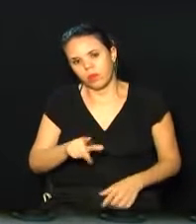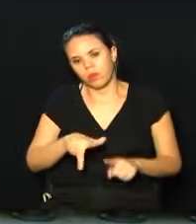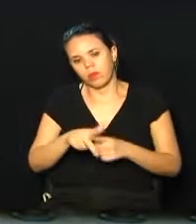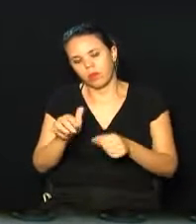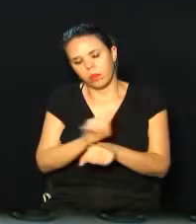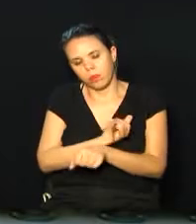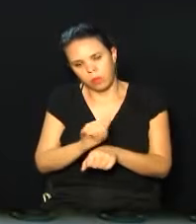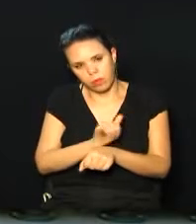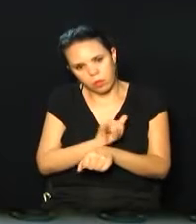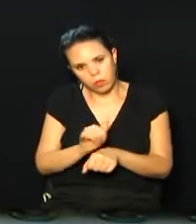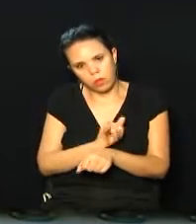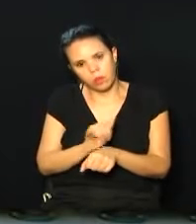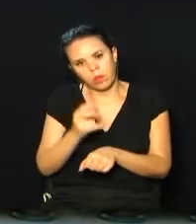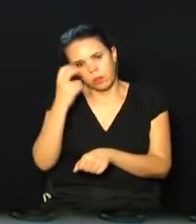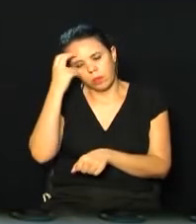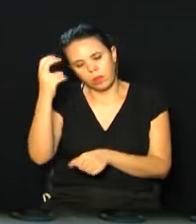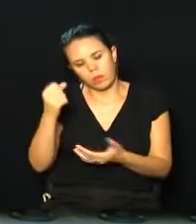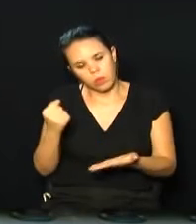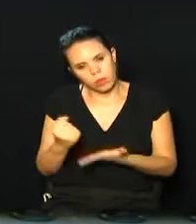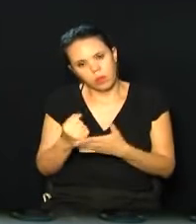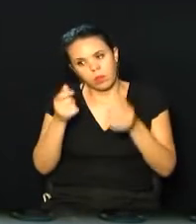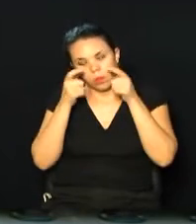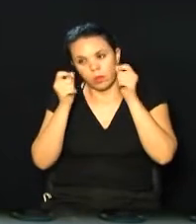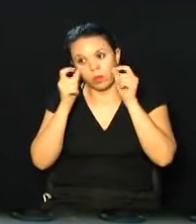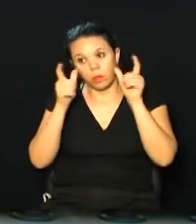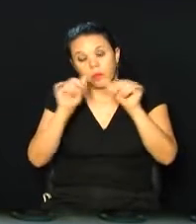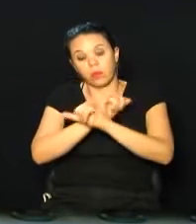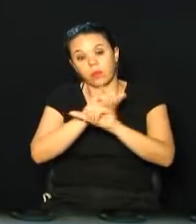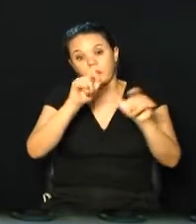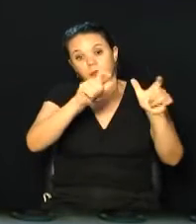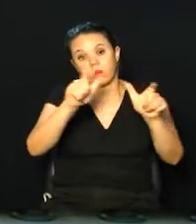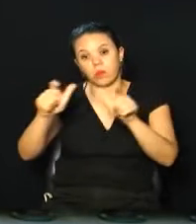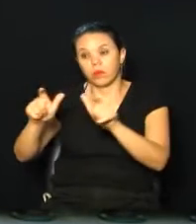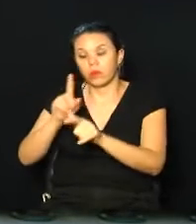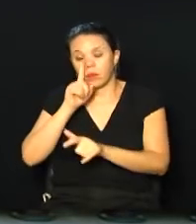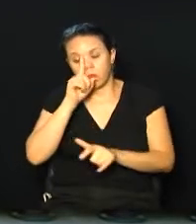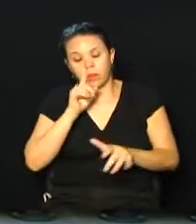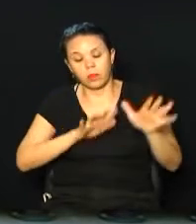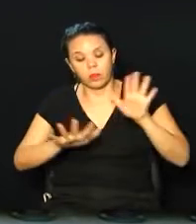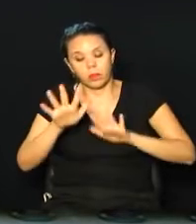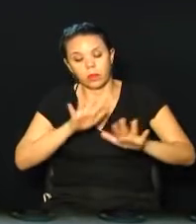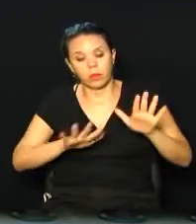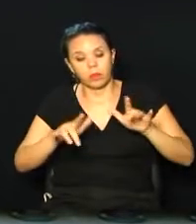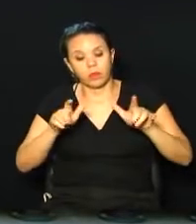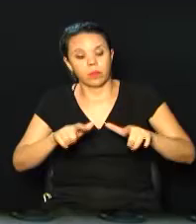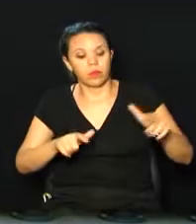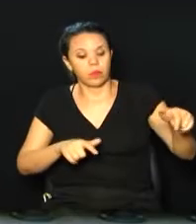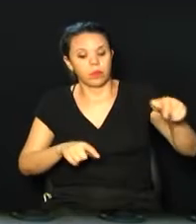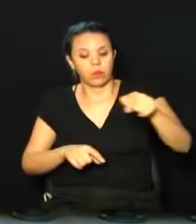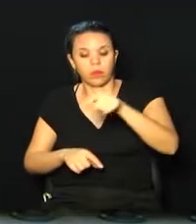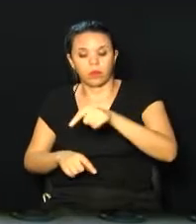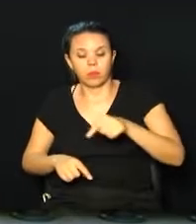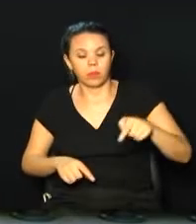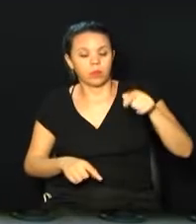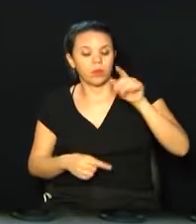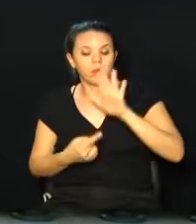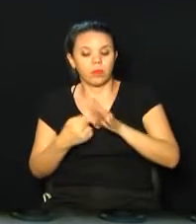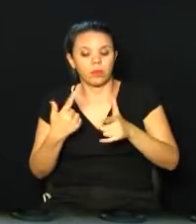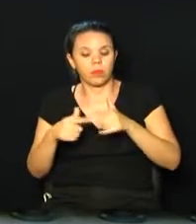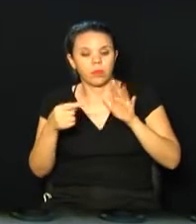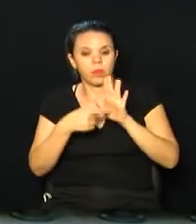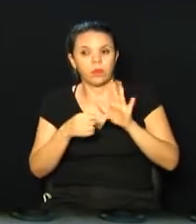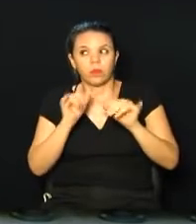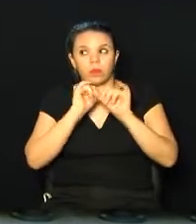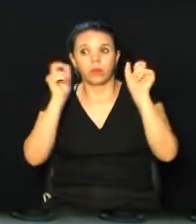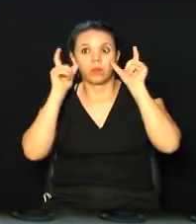de inteligência, pelo menos alertar ali nessas áreas, fazer um estudo, olha, sempre é aqui, aqui, aqui e ali. Coloca